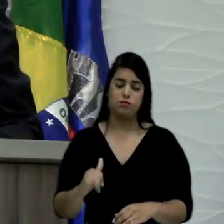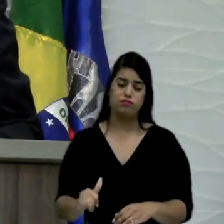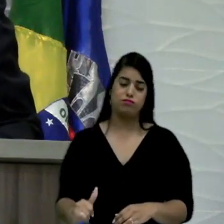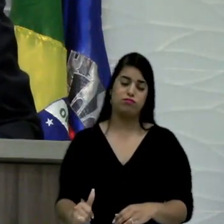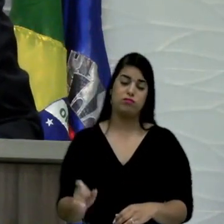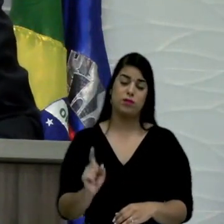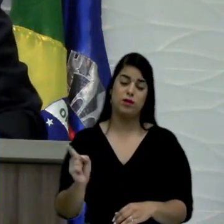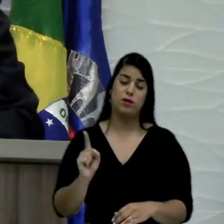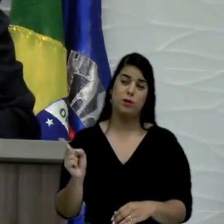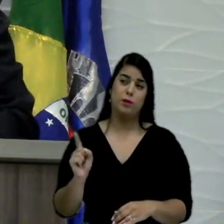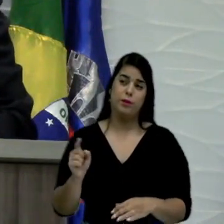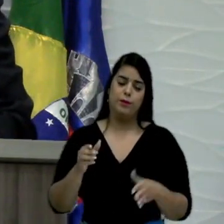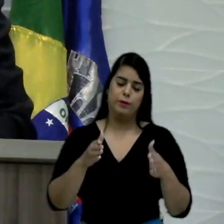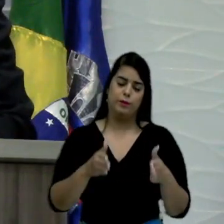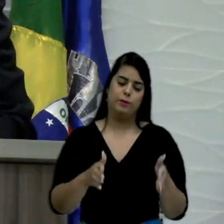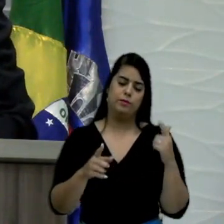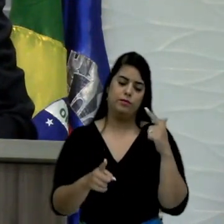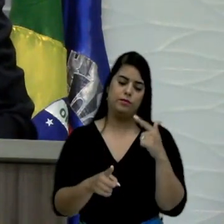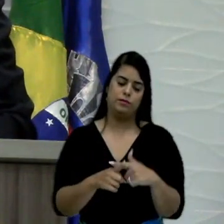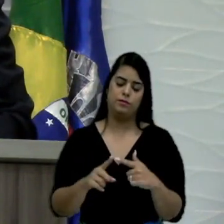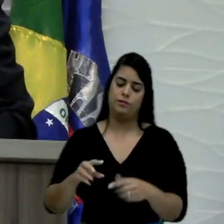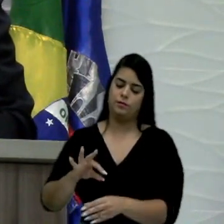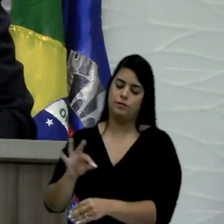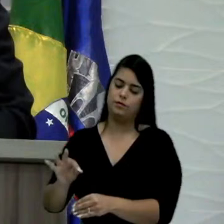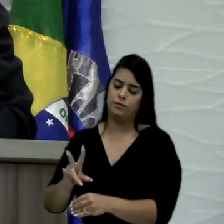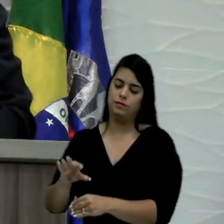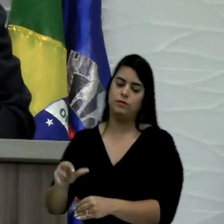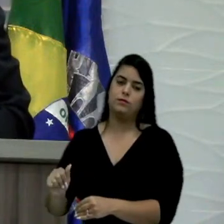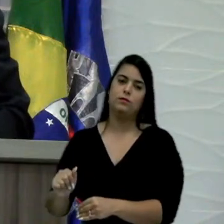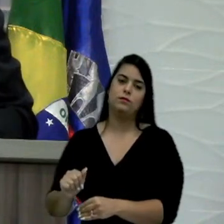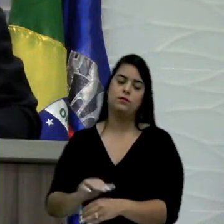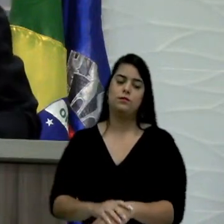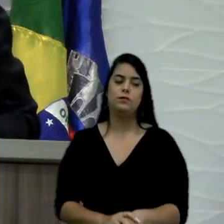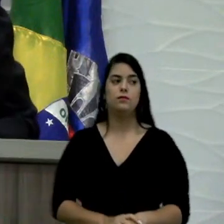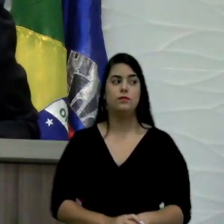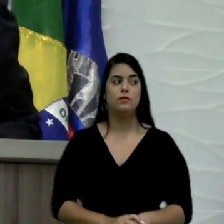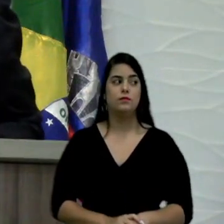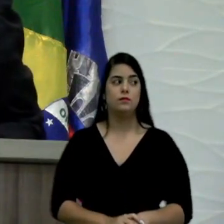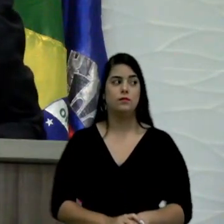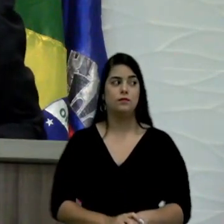para o cemitério de nossa vila. Quanto